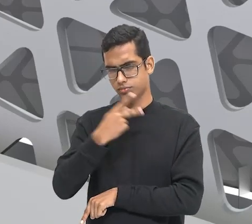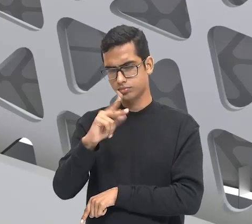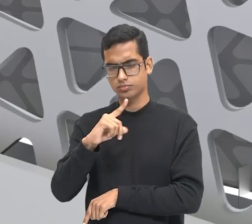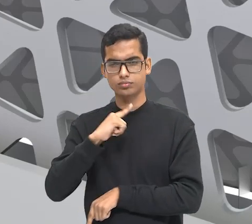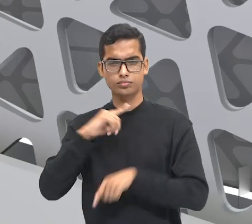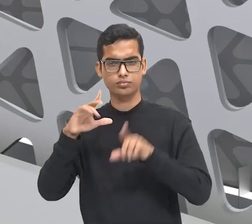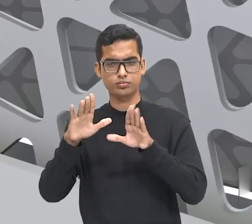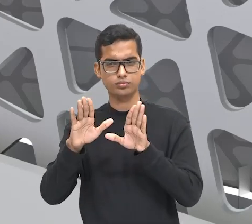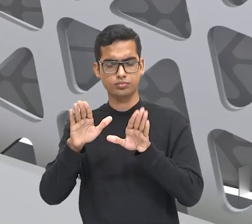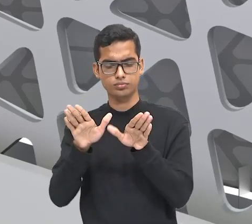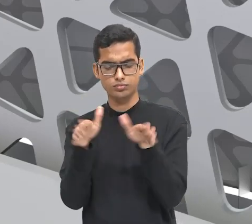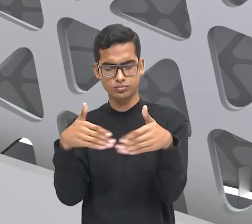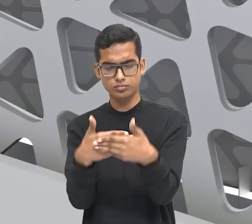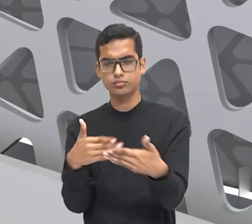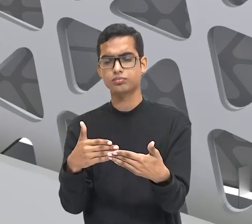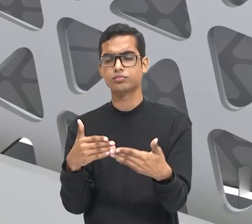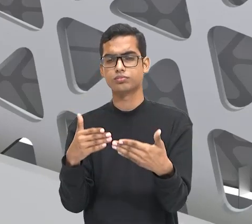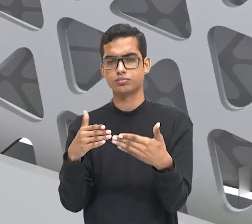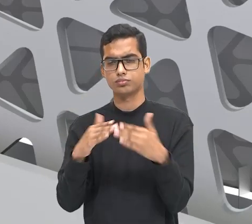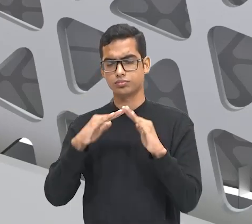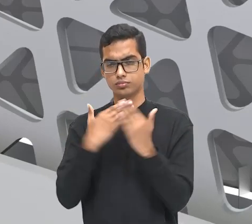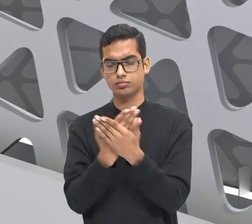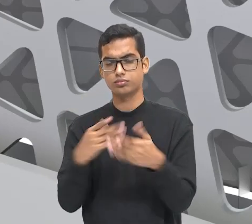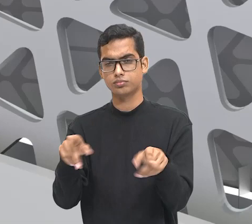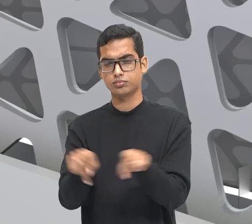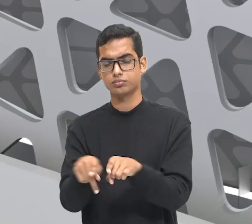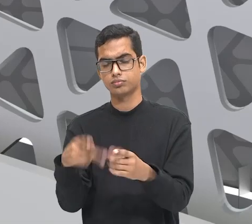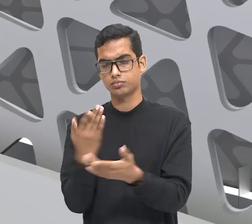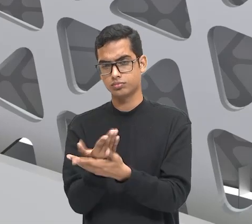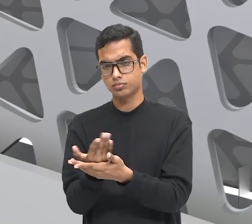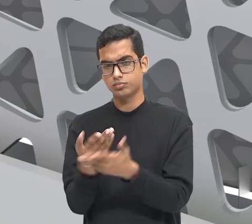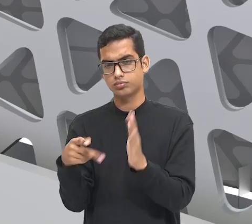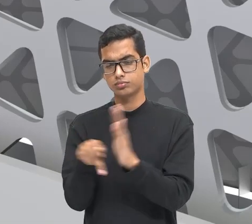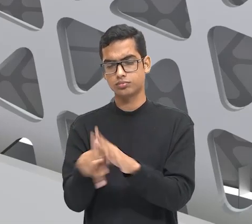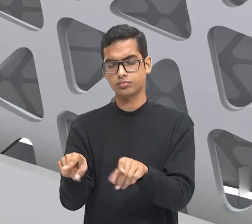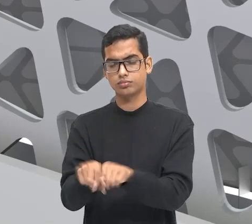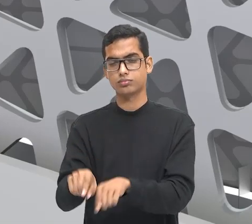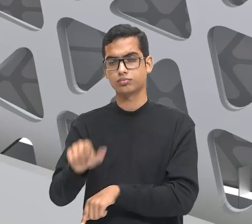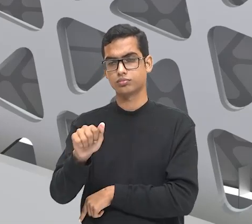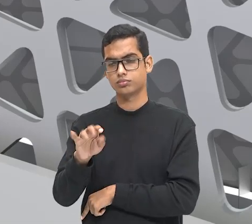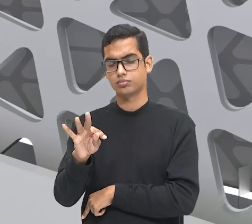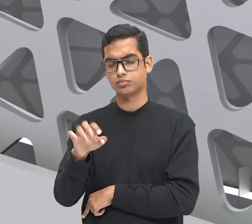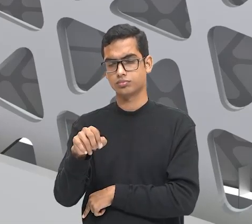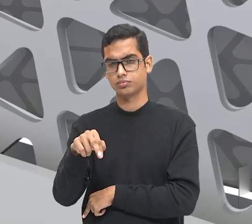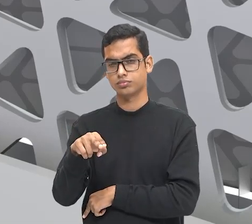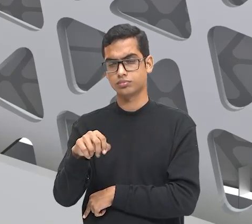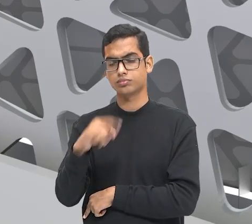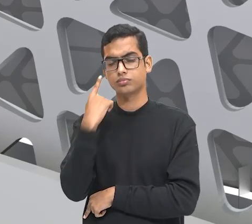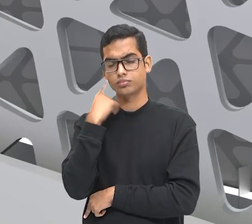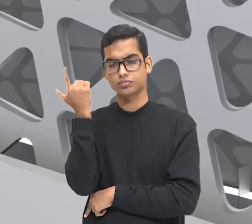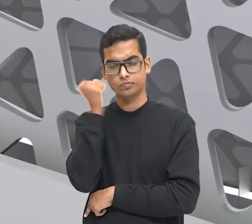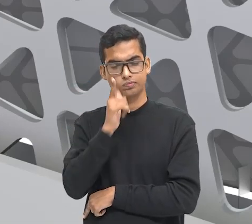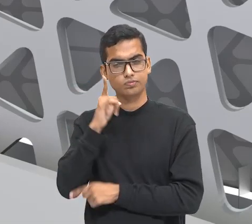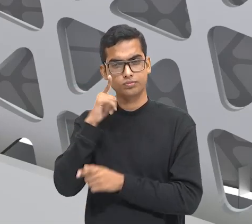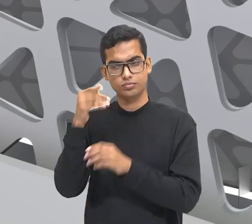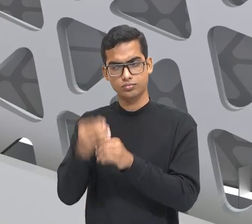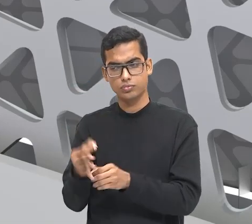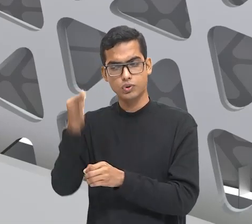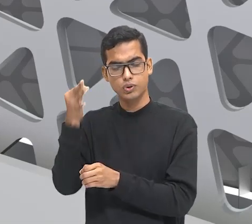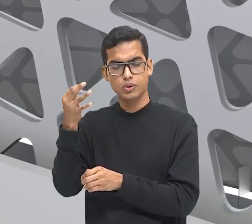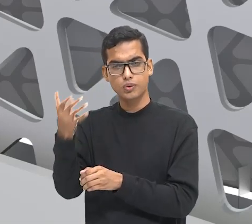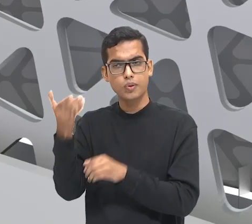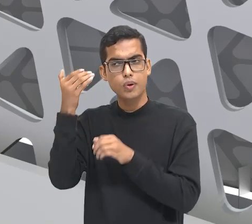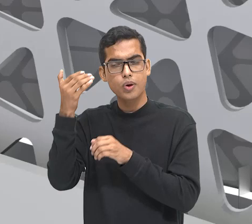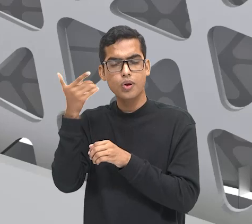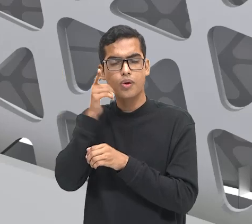sua sala de aula, se você olhar ali em volta, tem uma antena. Aquela antena que vai receber o sinal ali do satélite. E outro ponto curioso é que,